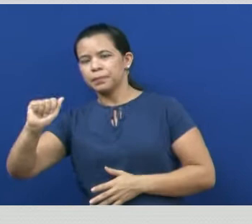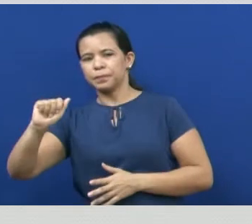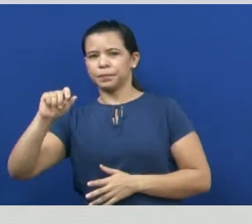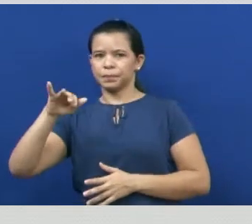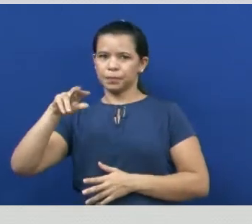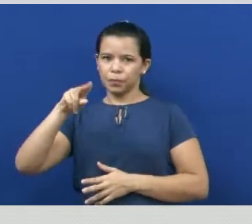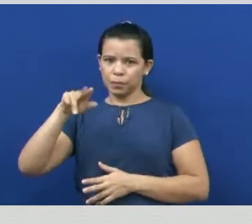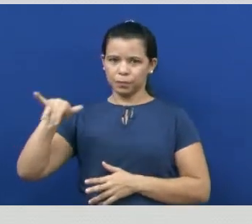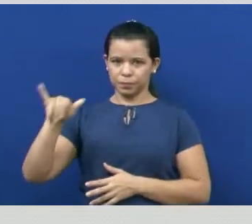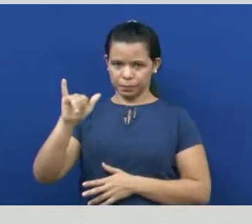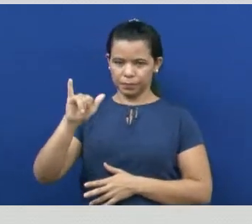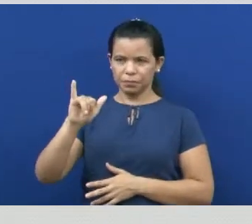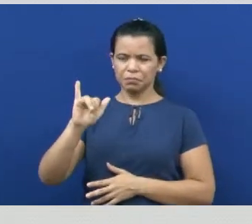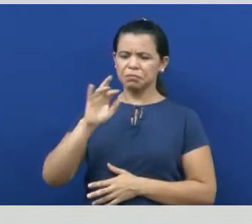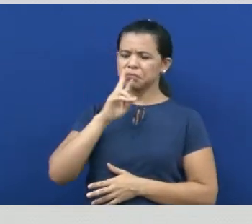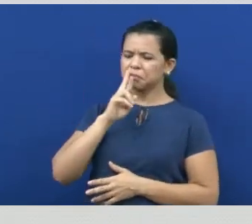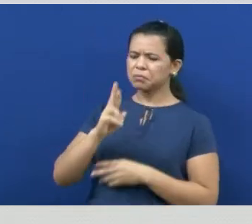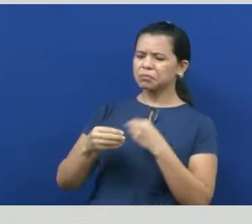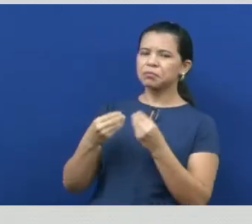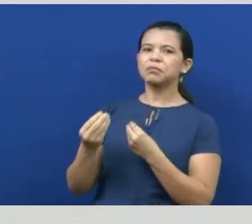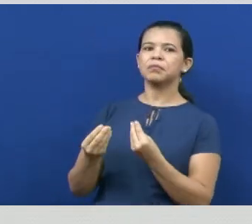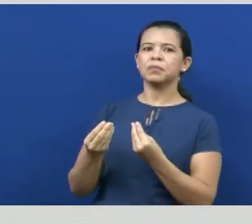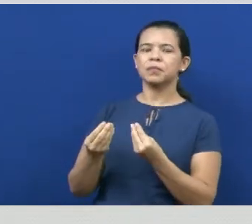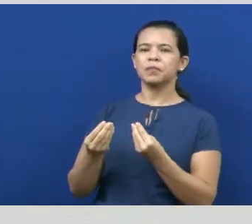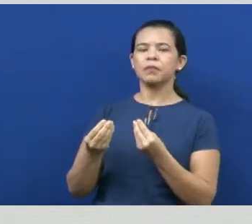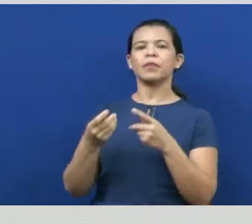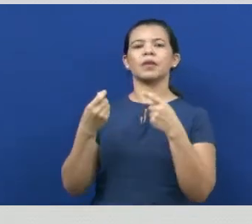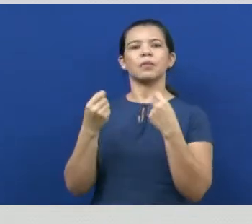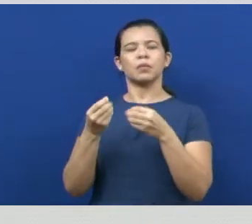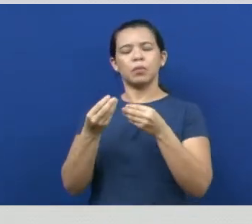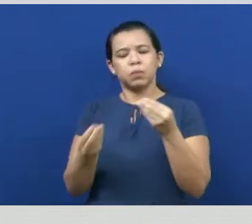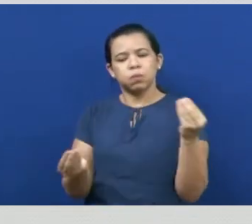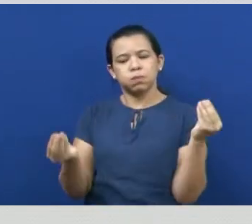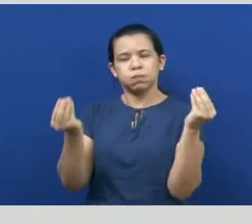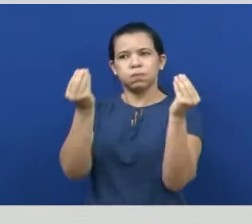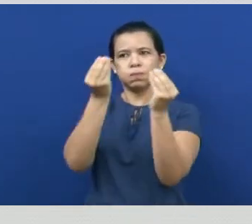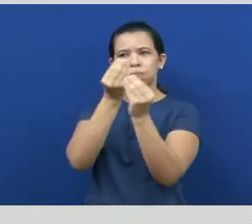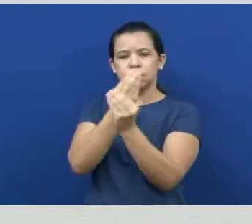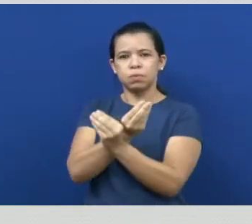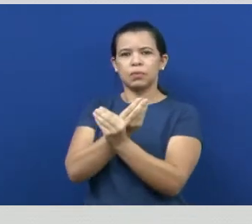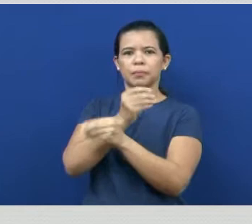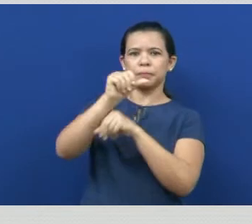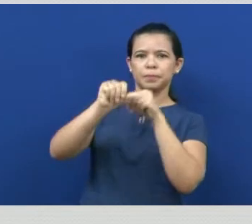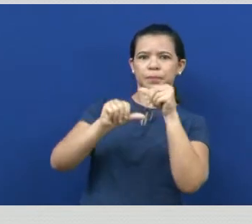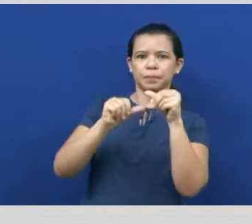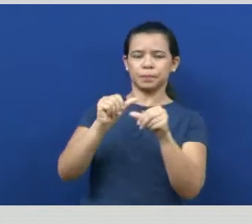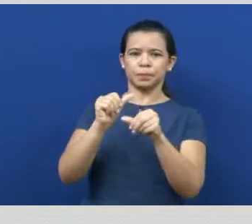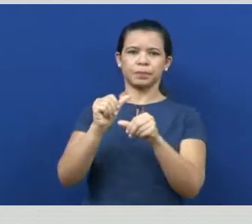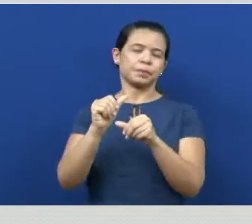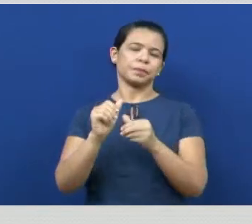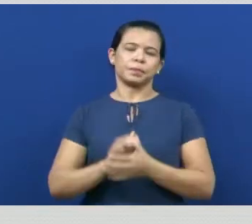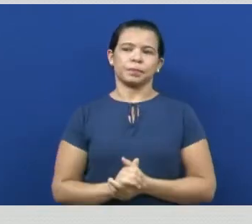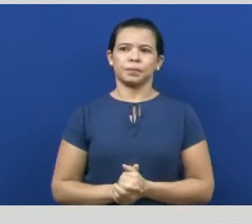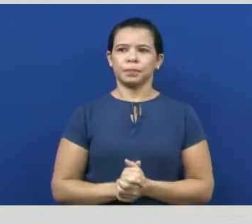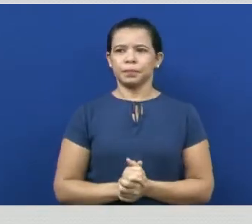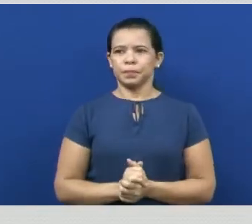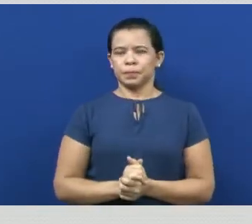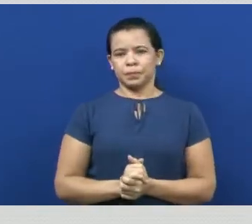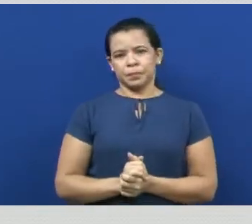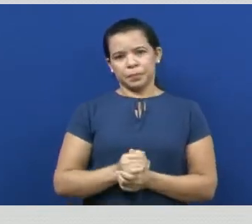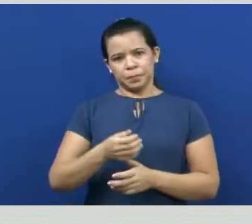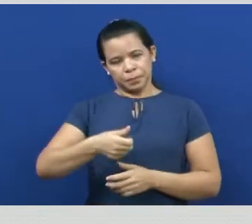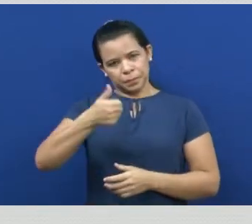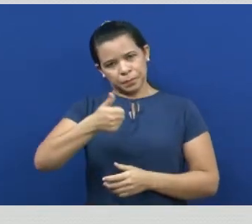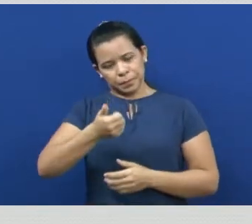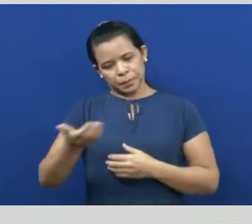essa função, eu a inverto, eu a transformo numa função exponencial, aonde a minha